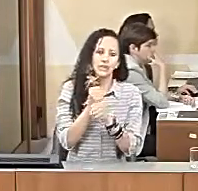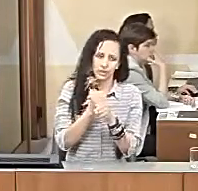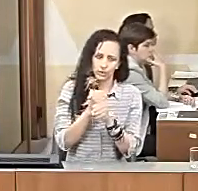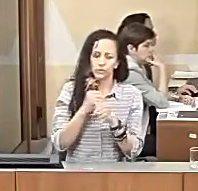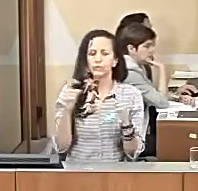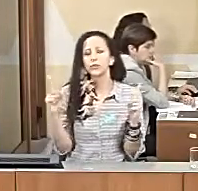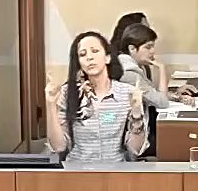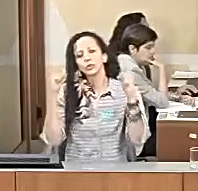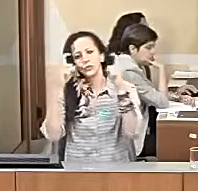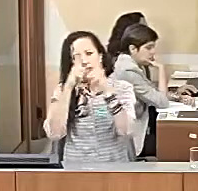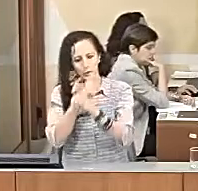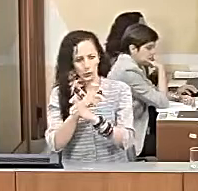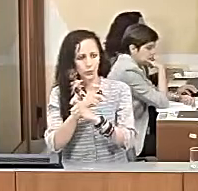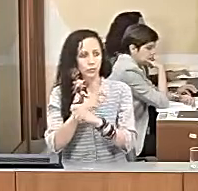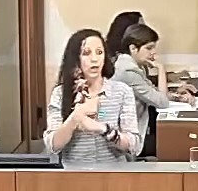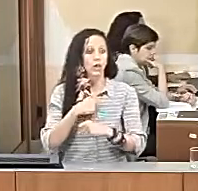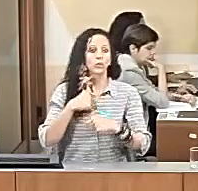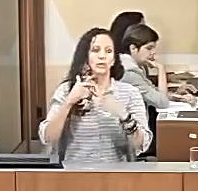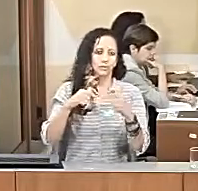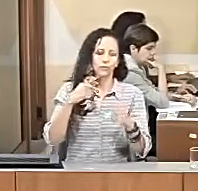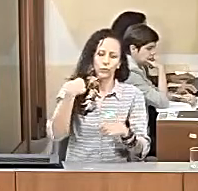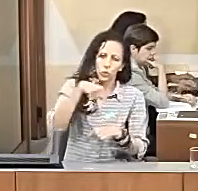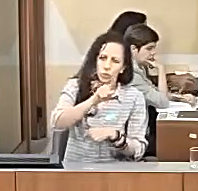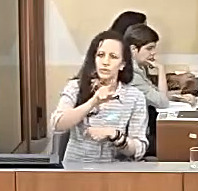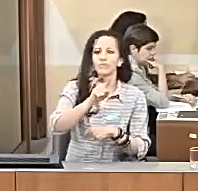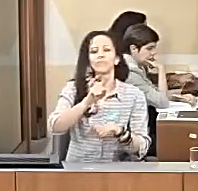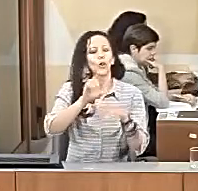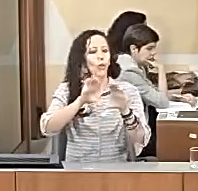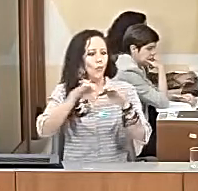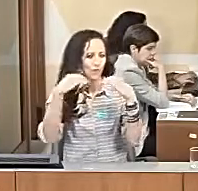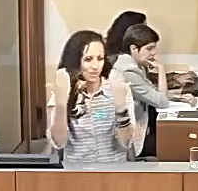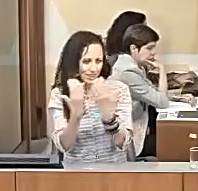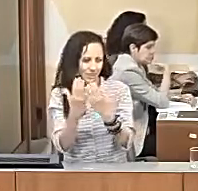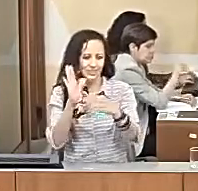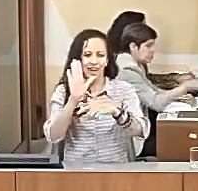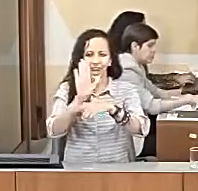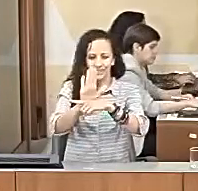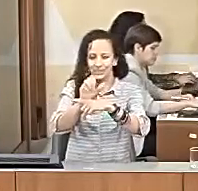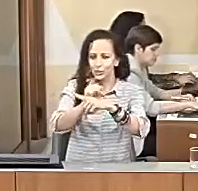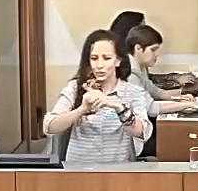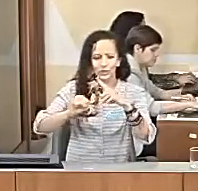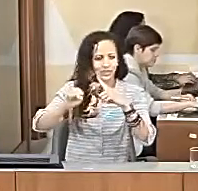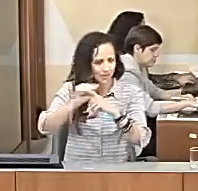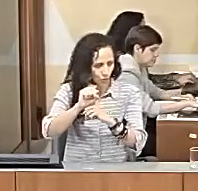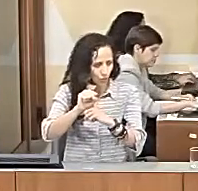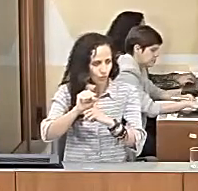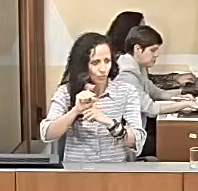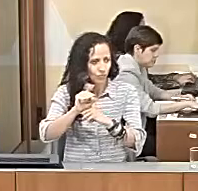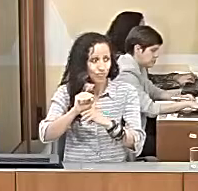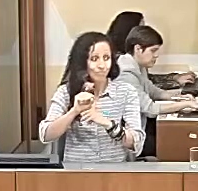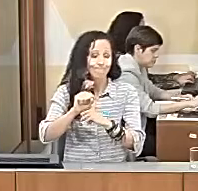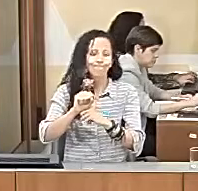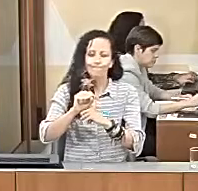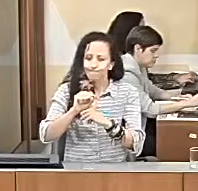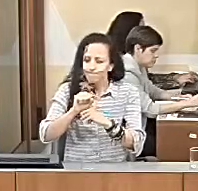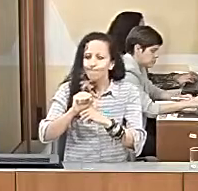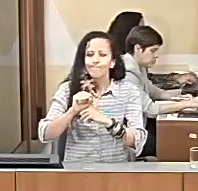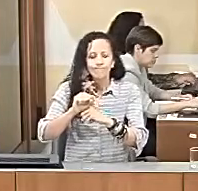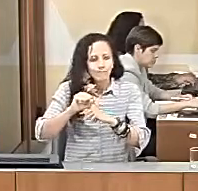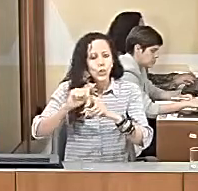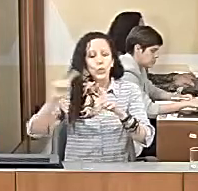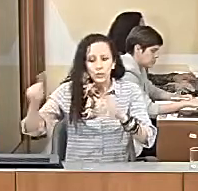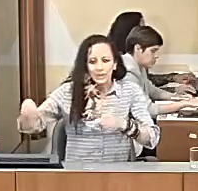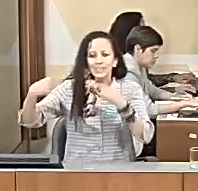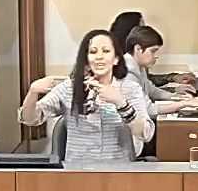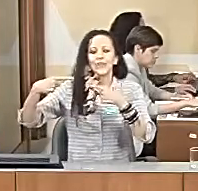pensando na questão social. Realmente, o ano de 2019 foi um ano muito difícil. Eu participei da Conferência